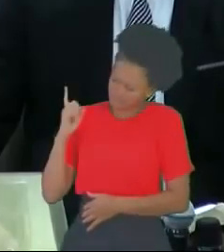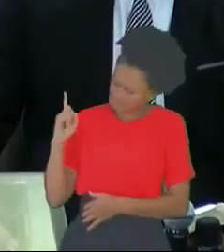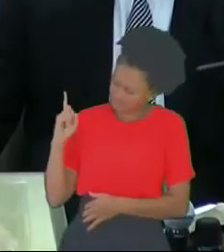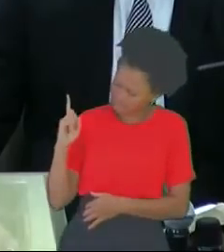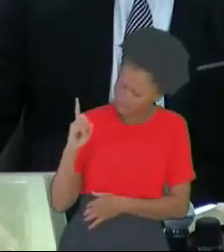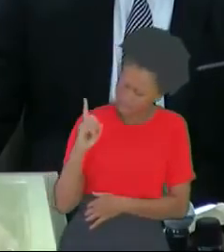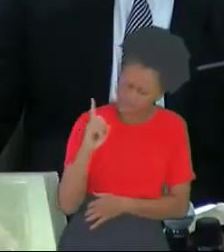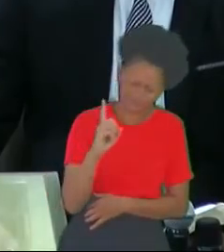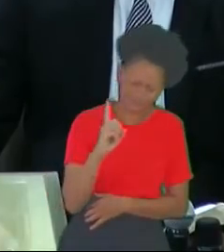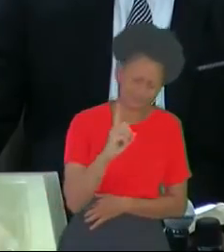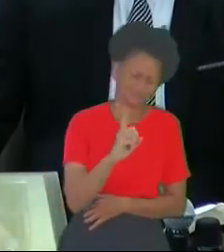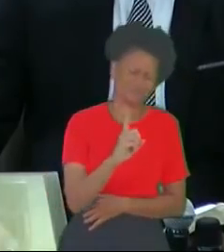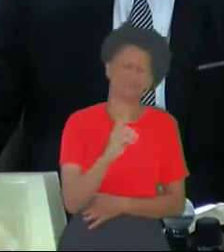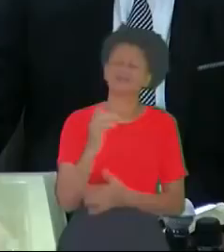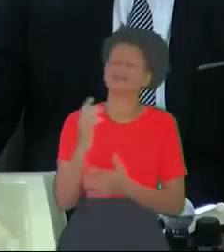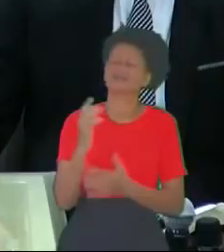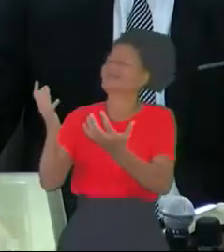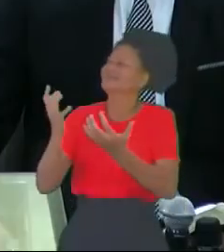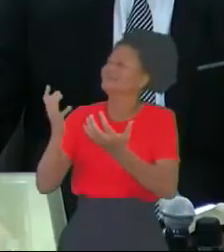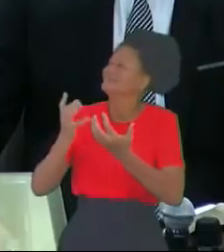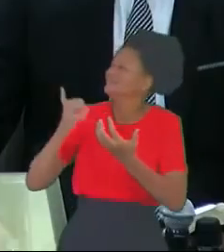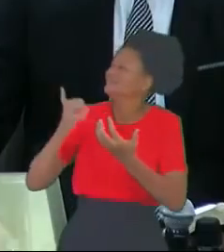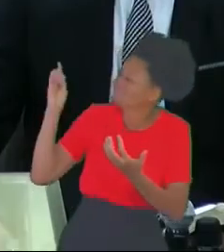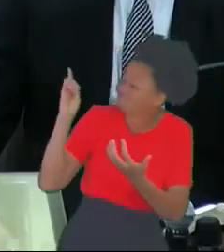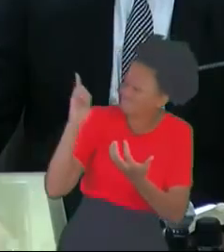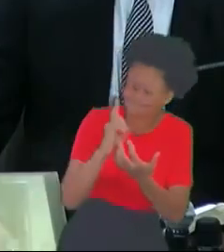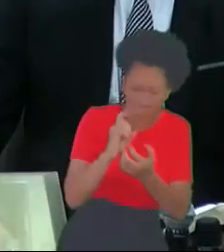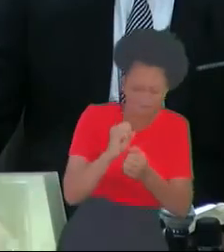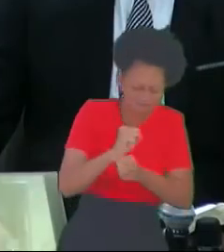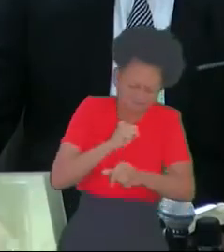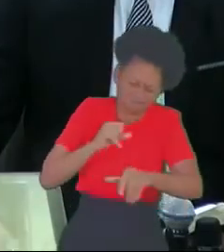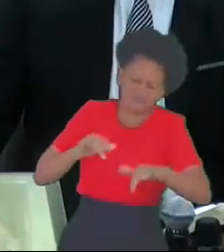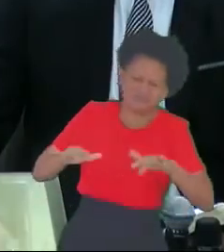Se meu amado viesse ao seu jardim. Glória.